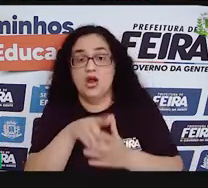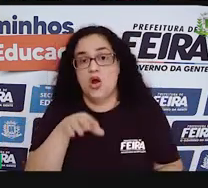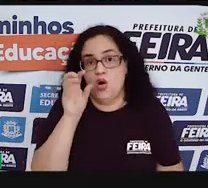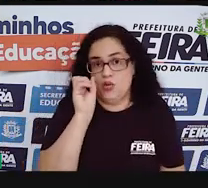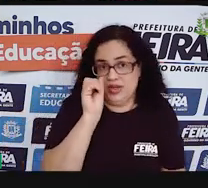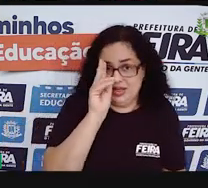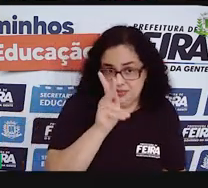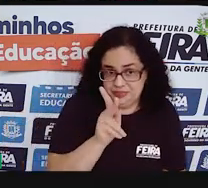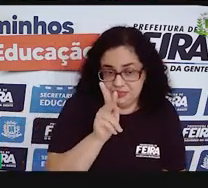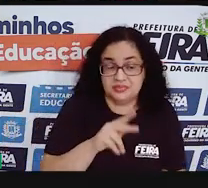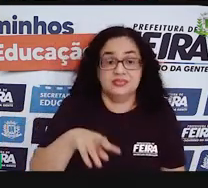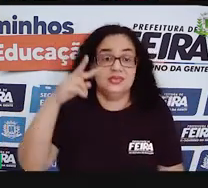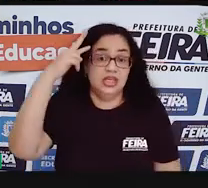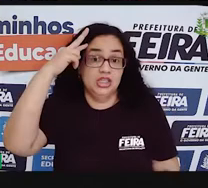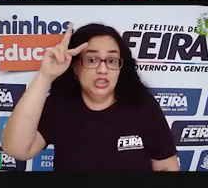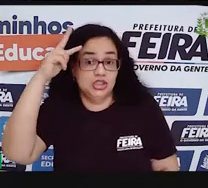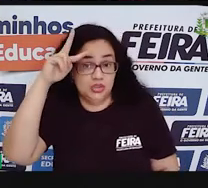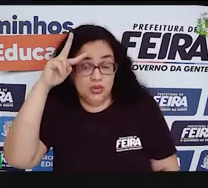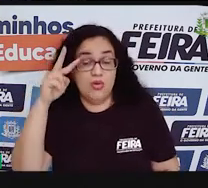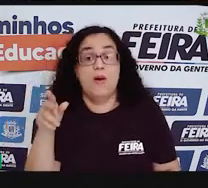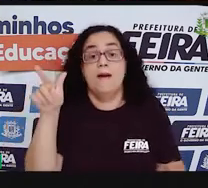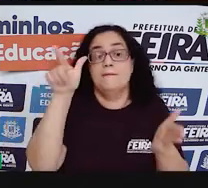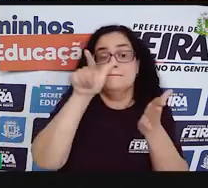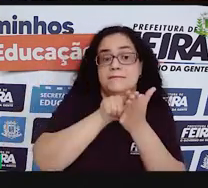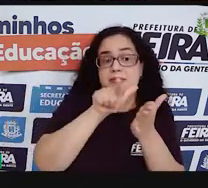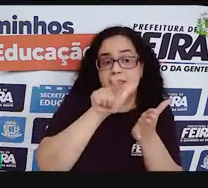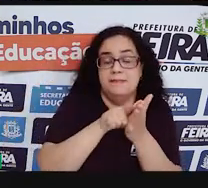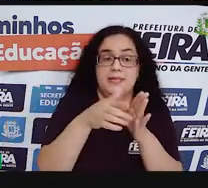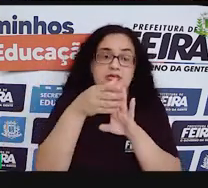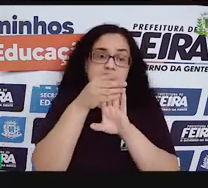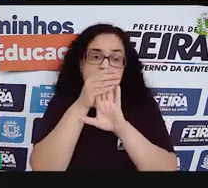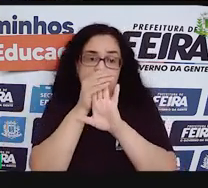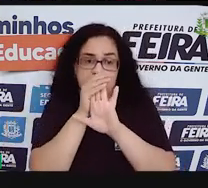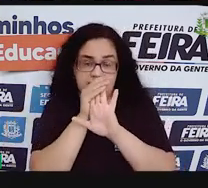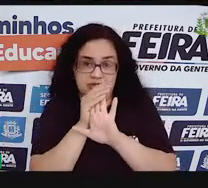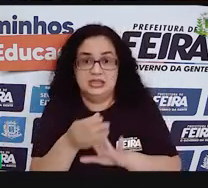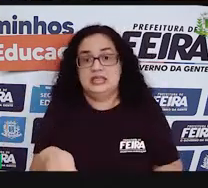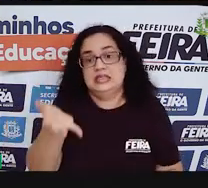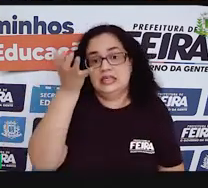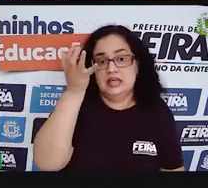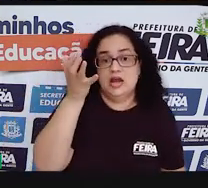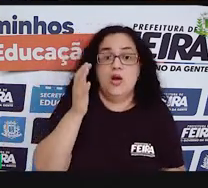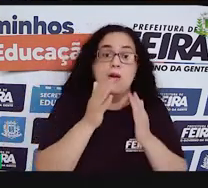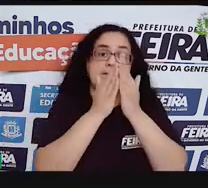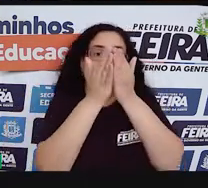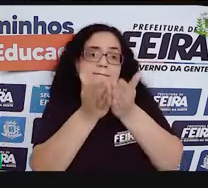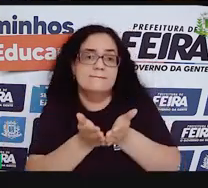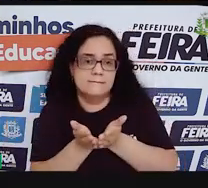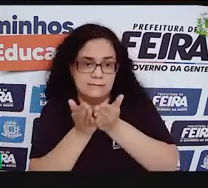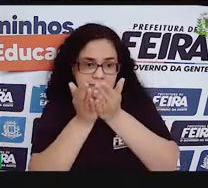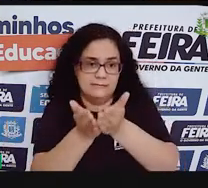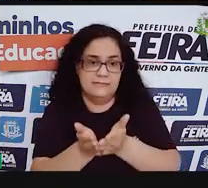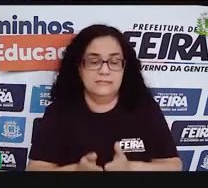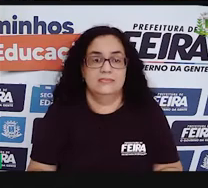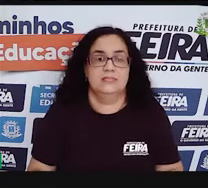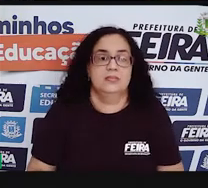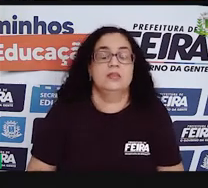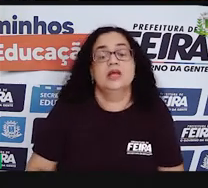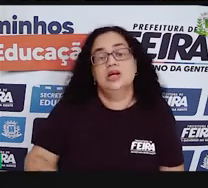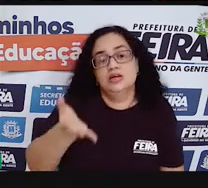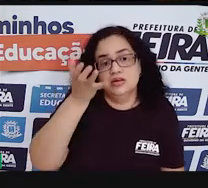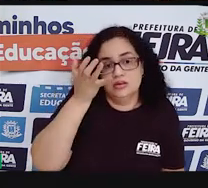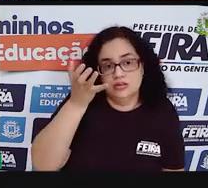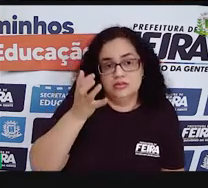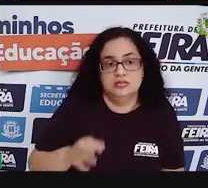certo? A história aí, ó, é o papel que queria ser um barquinho. Vamos lá?